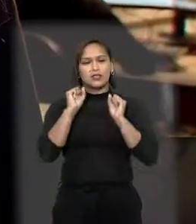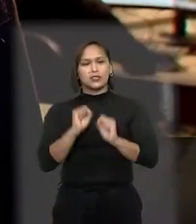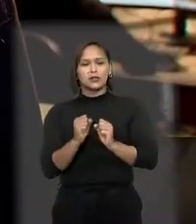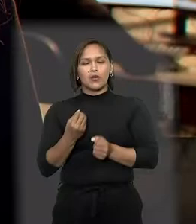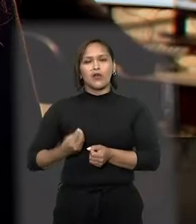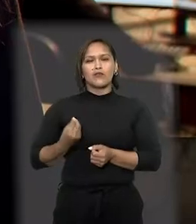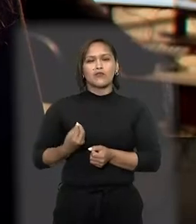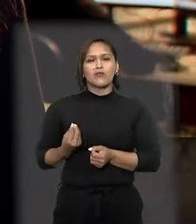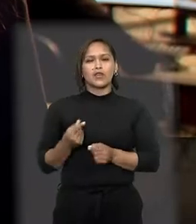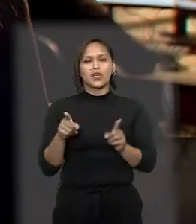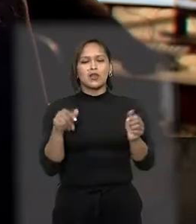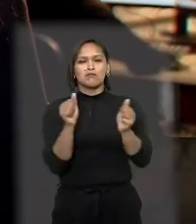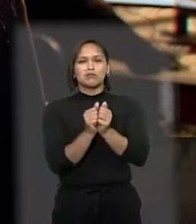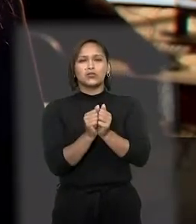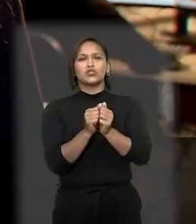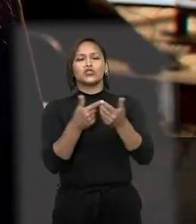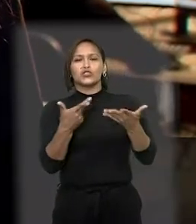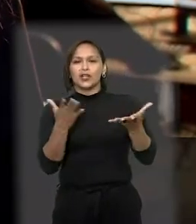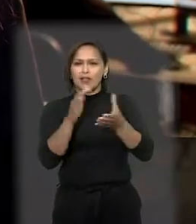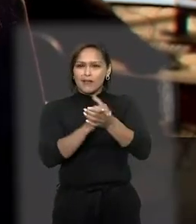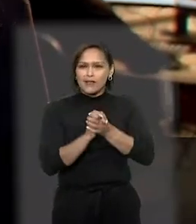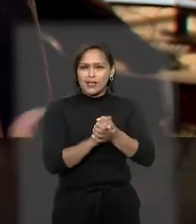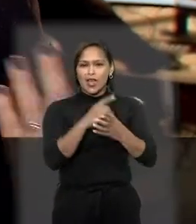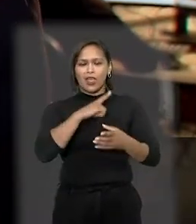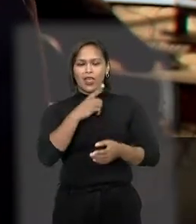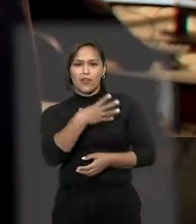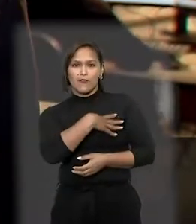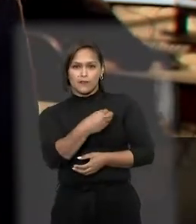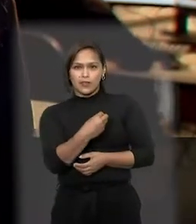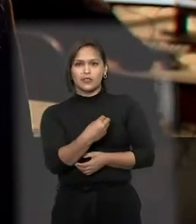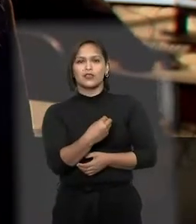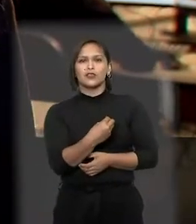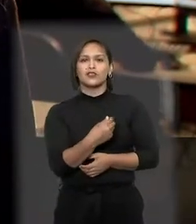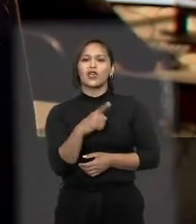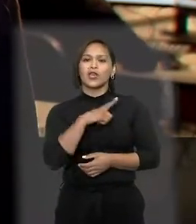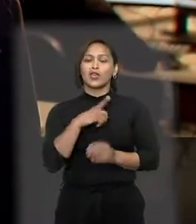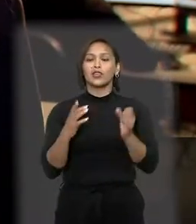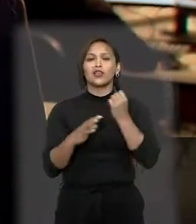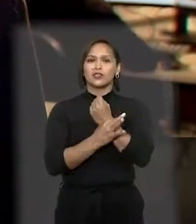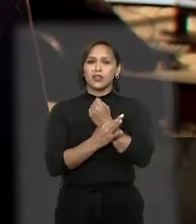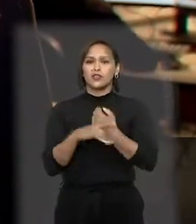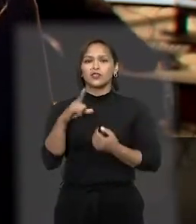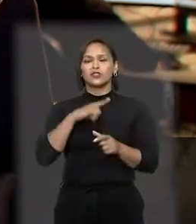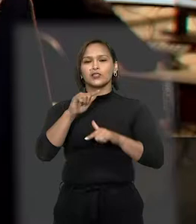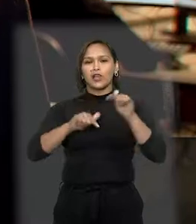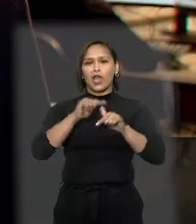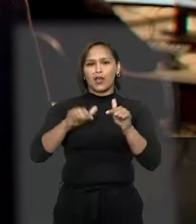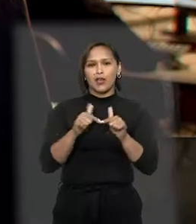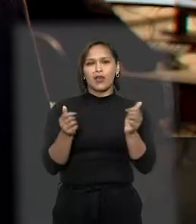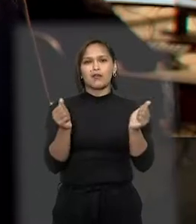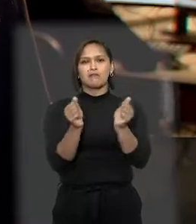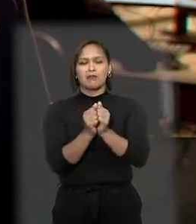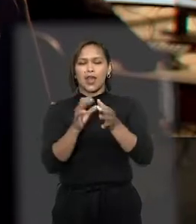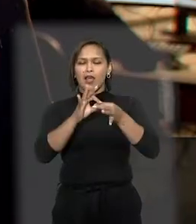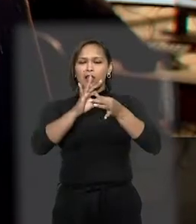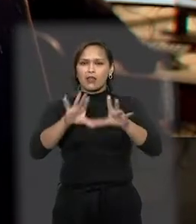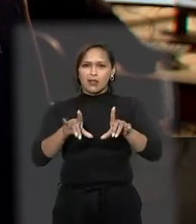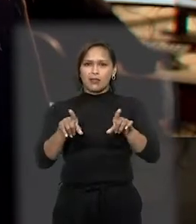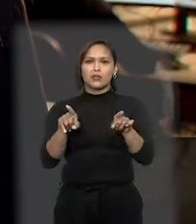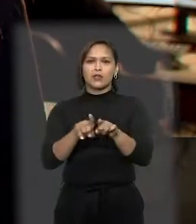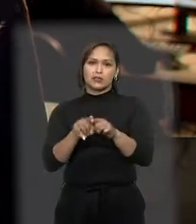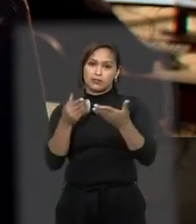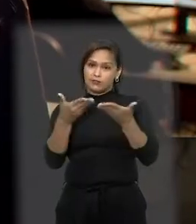independência financeira. Eles podem viver a vida deles, muitos deles já são casados, têm filhos e têm a segurança de ter o